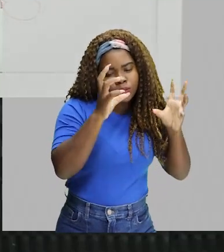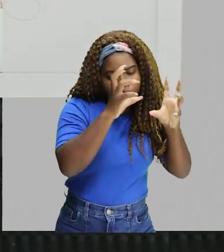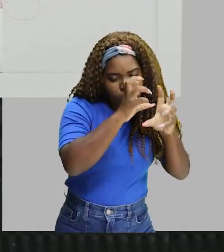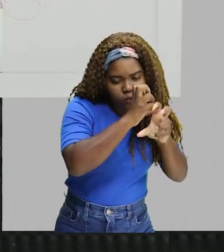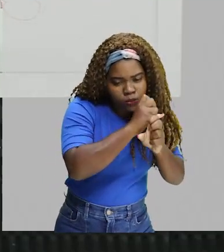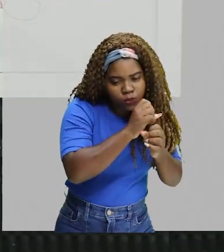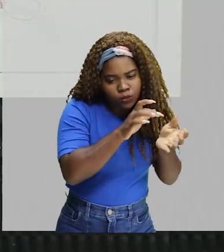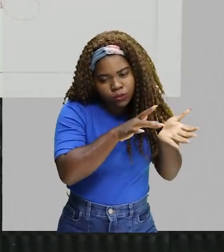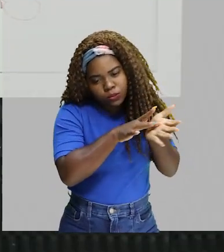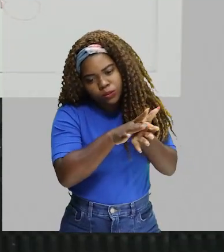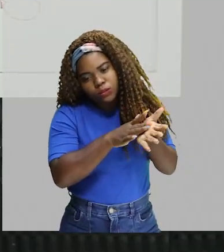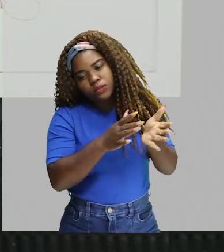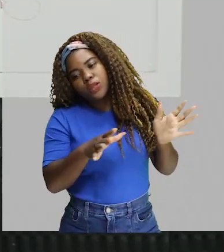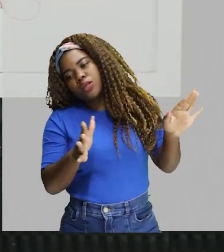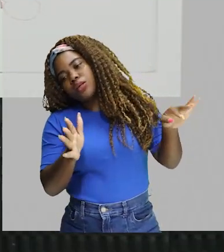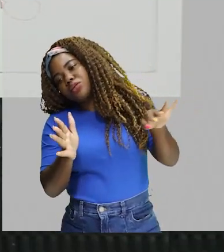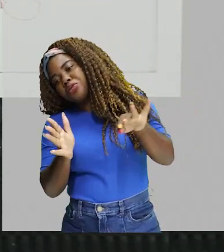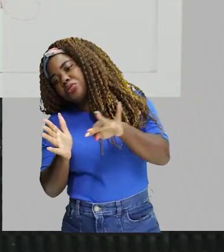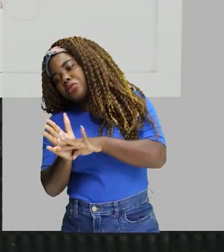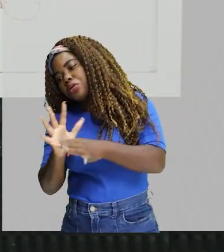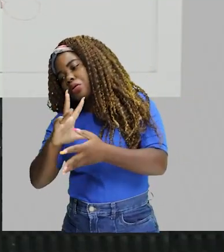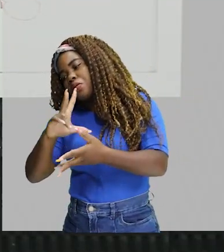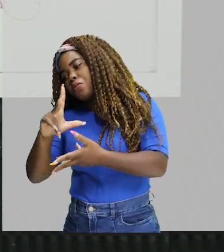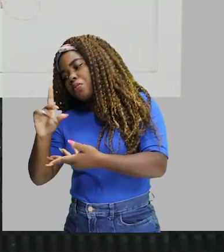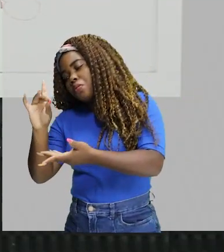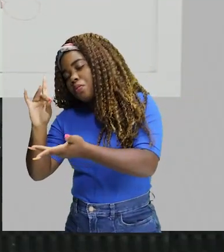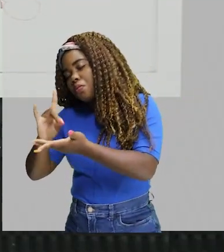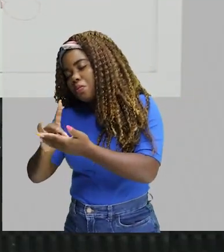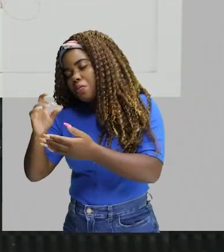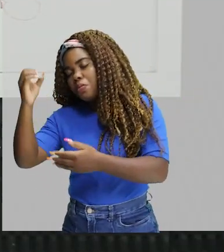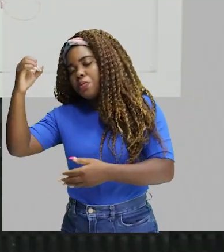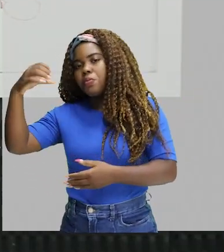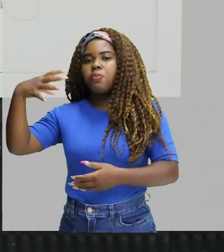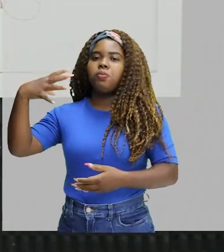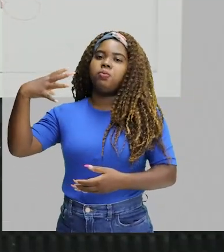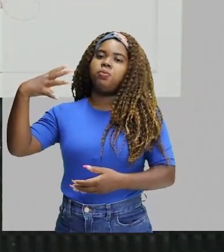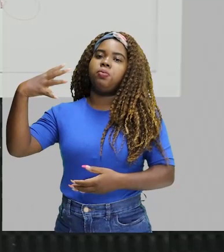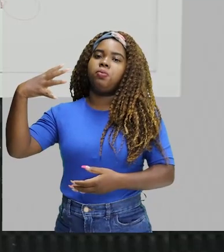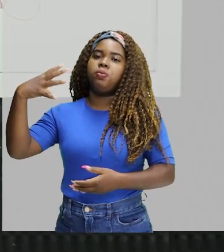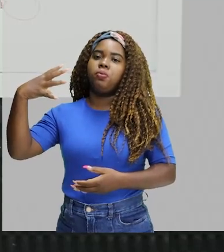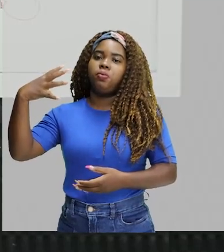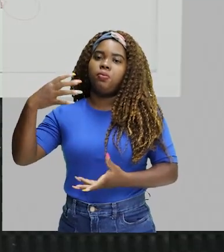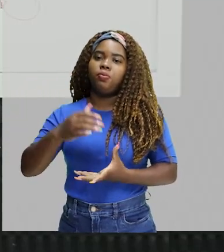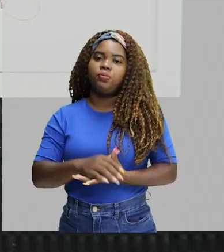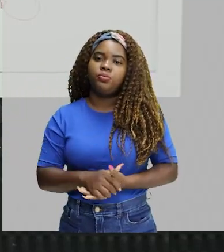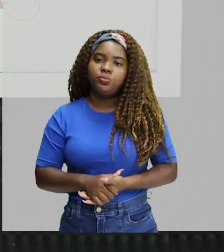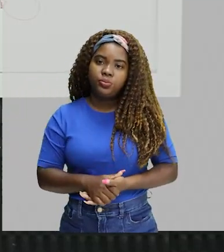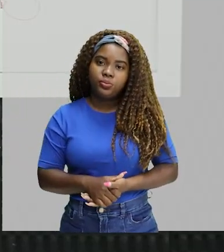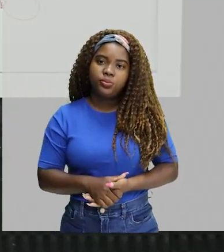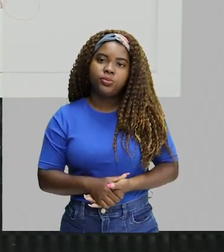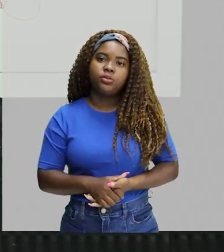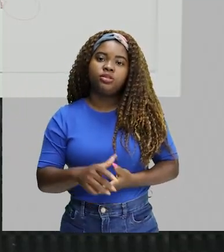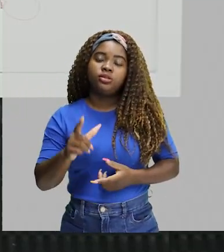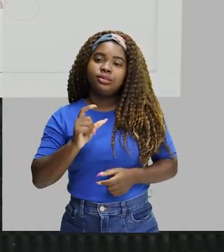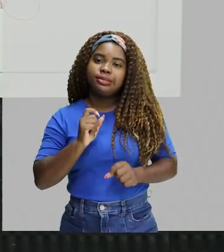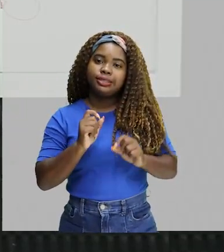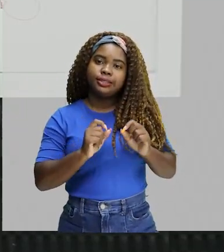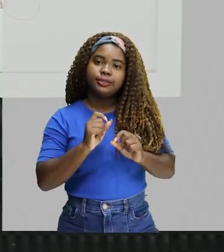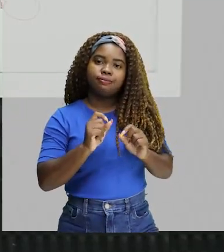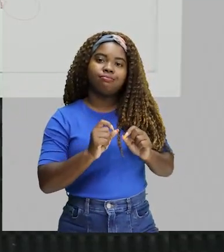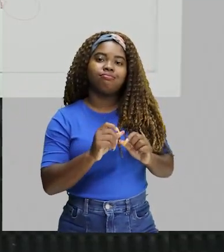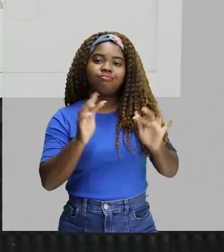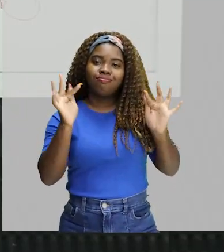e da enganação, e a chegada a um mundo da verdade, à perfeição, irrigados pela luz, é que nós temos aí